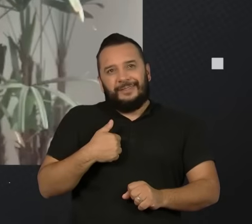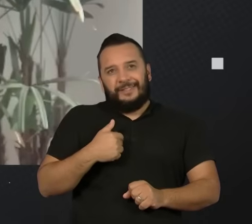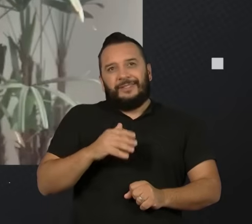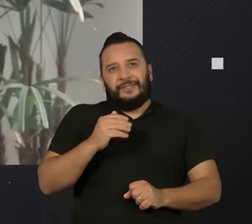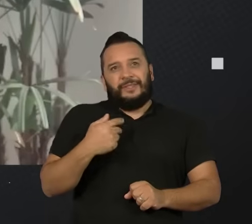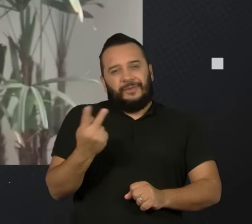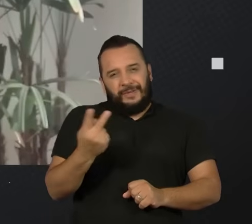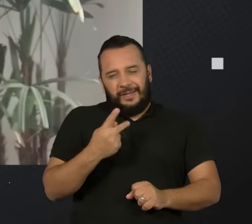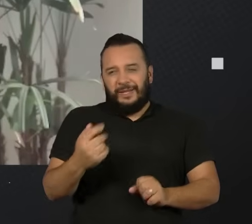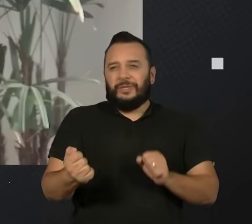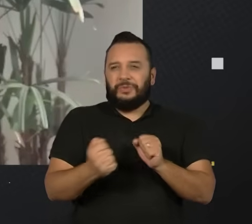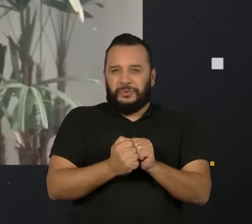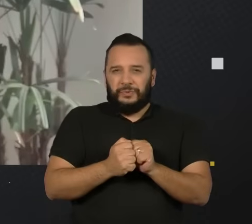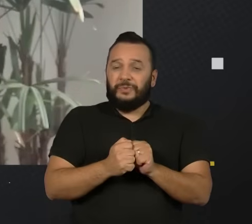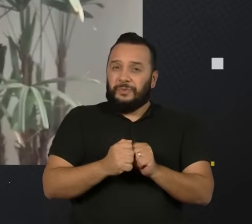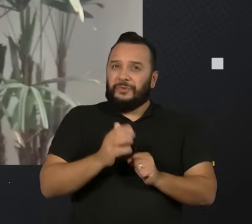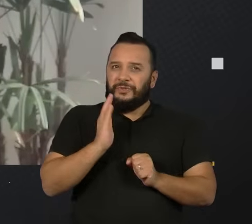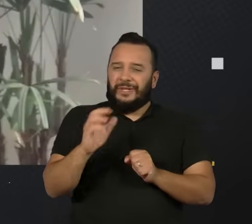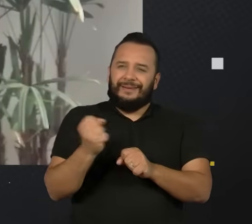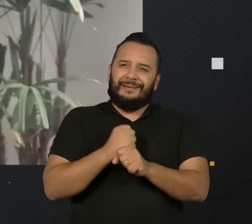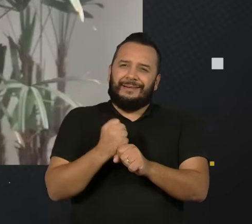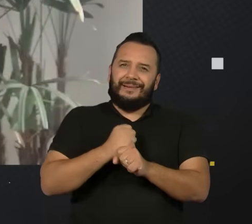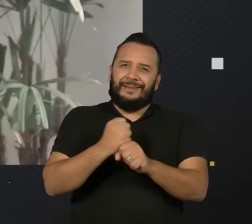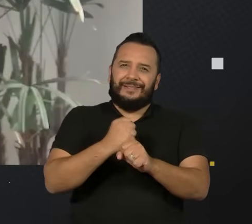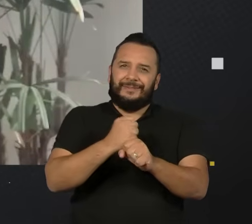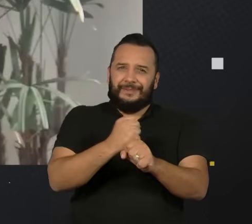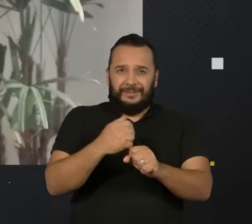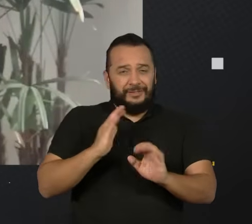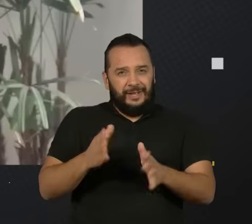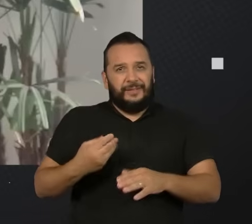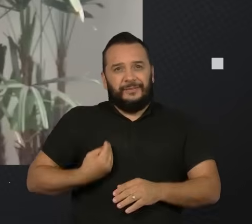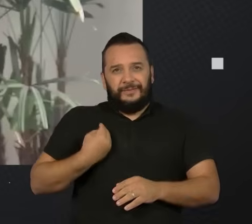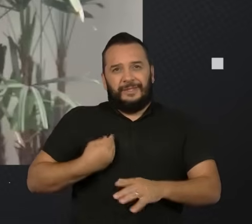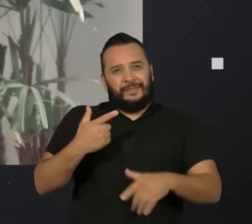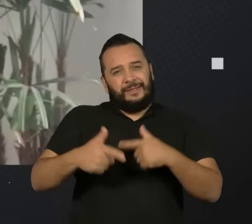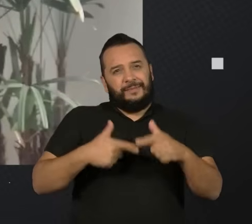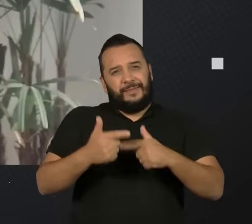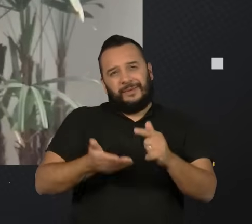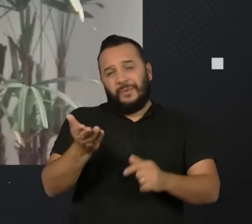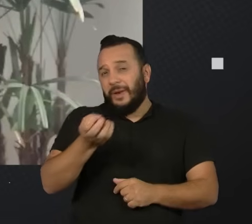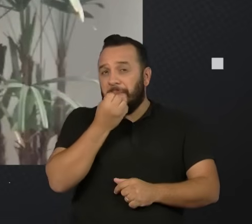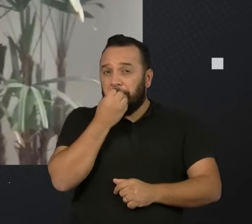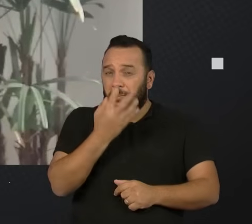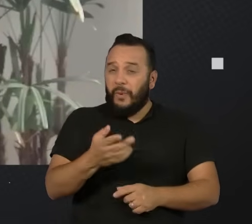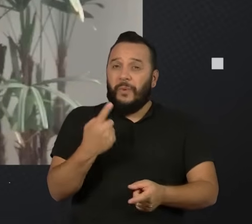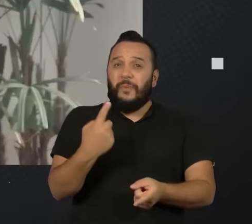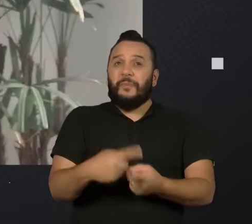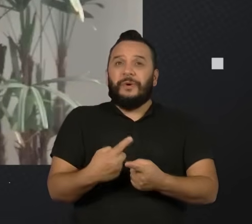janelas abertas, né, em tantos âmbitos das nossas vidas. Trabalhar com a Mel é sempre bom, porque ela é